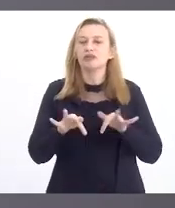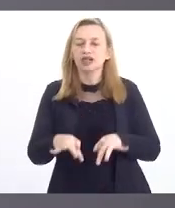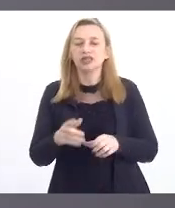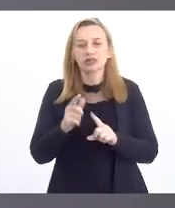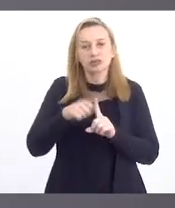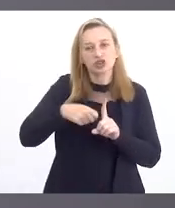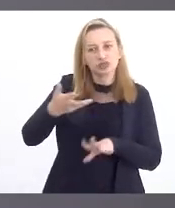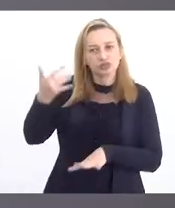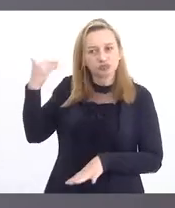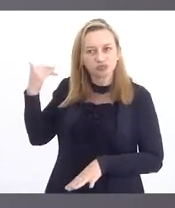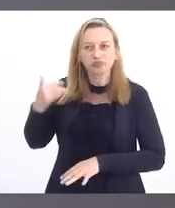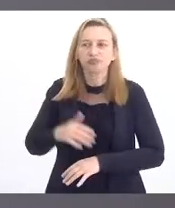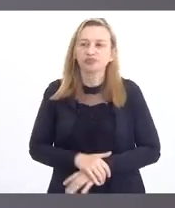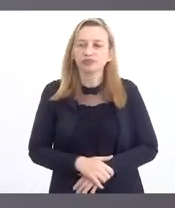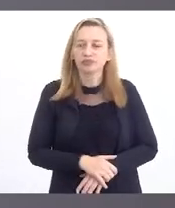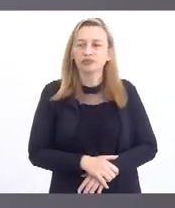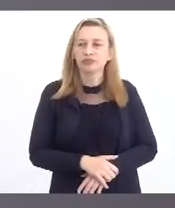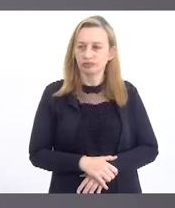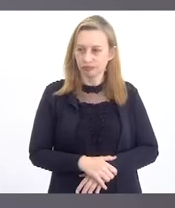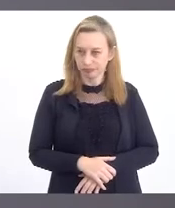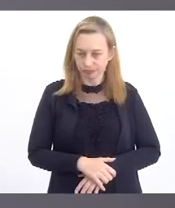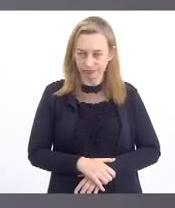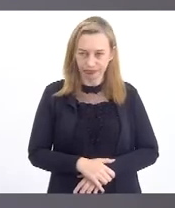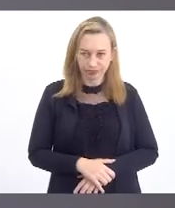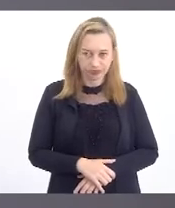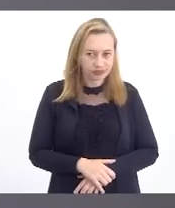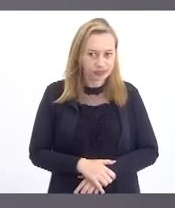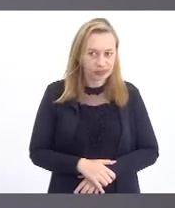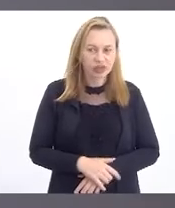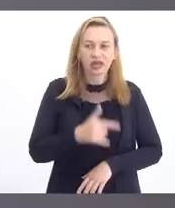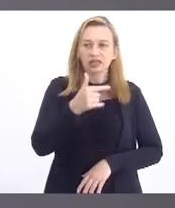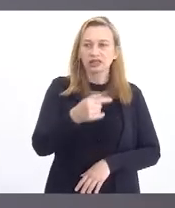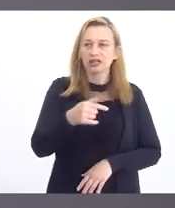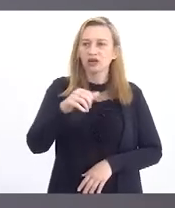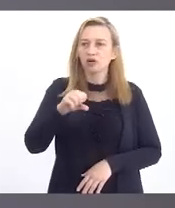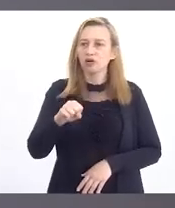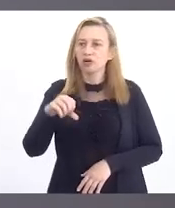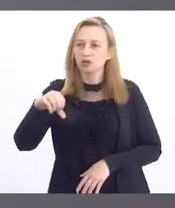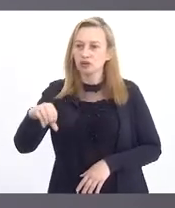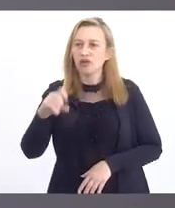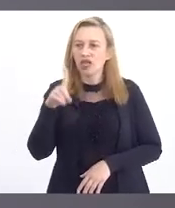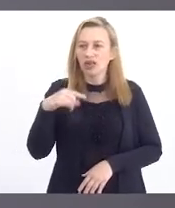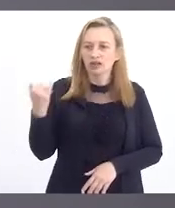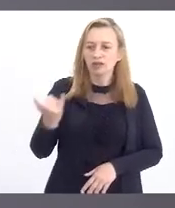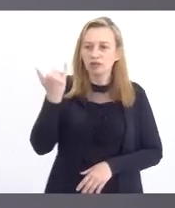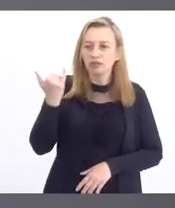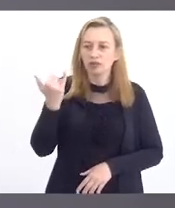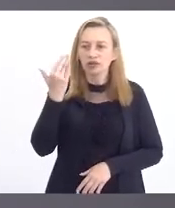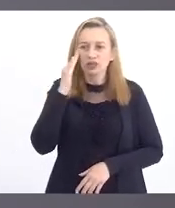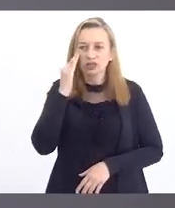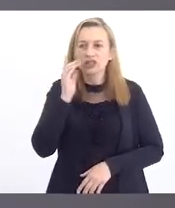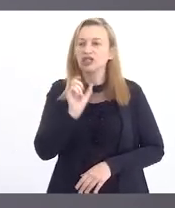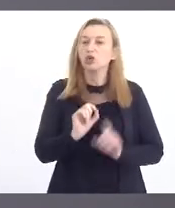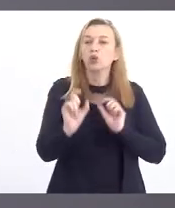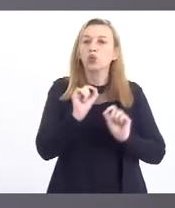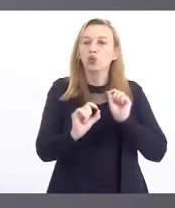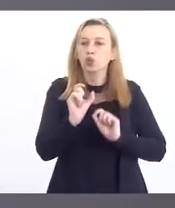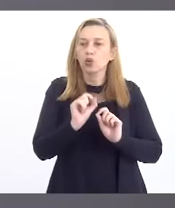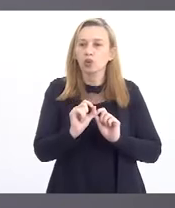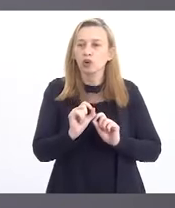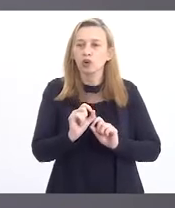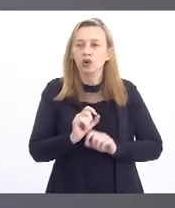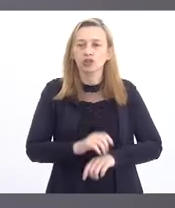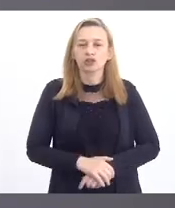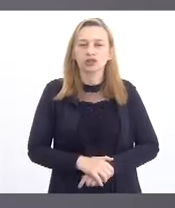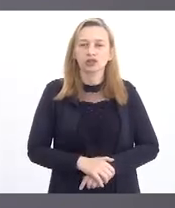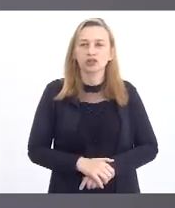passado. Implantação dos raspadores do lodo da decantador 7, 8 e 9. Eu acho muito importante entenderem que esse faseamento